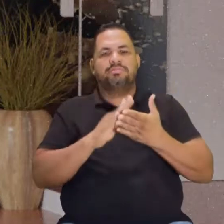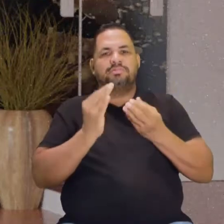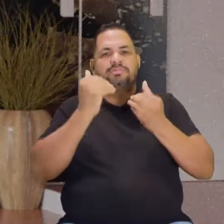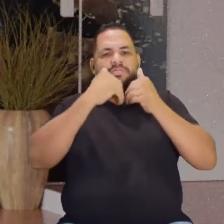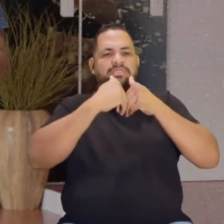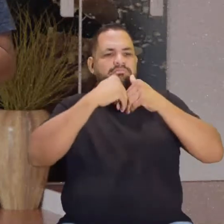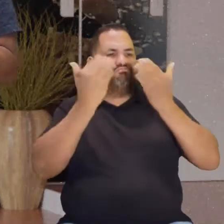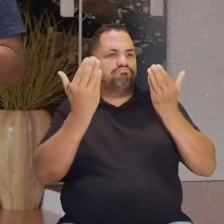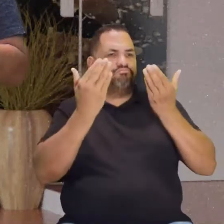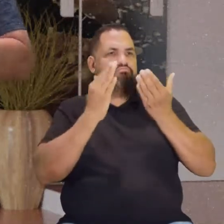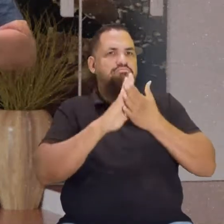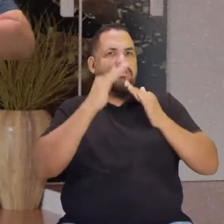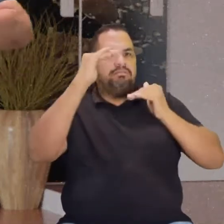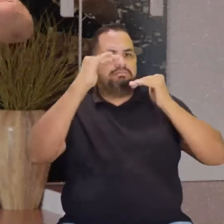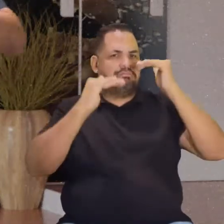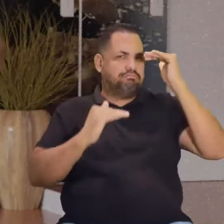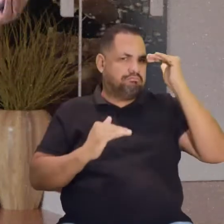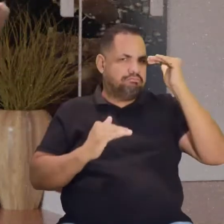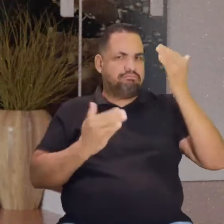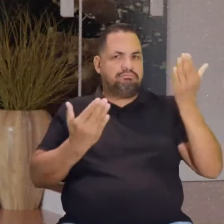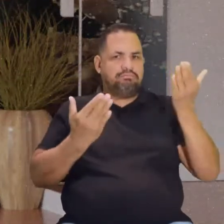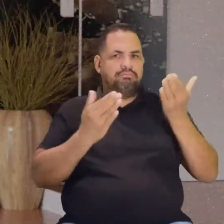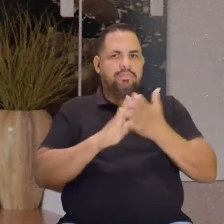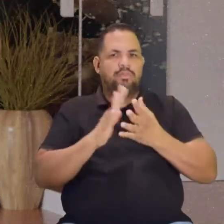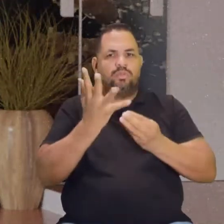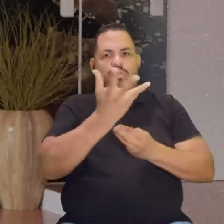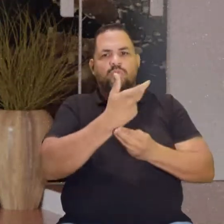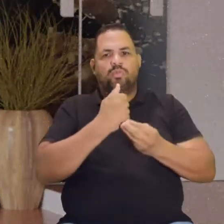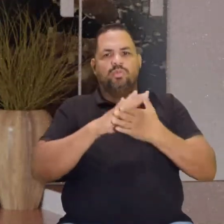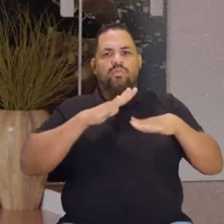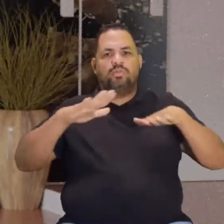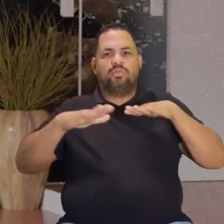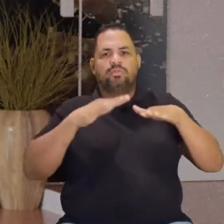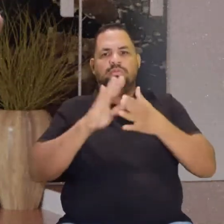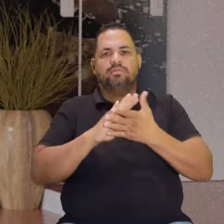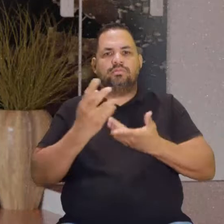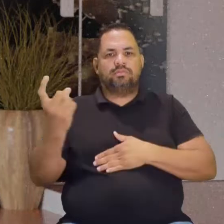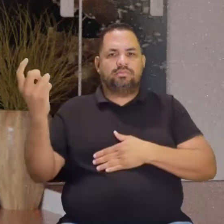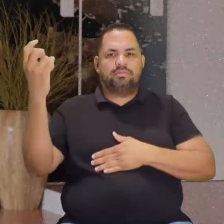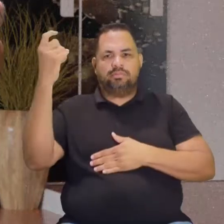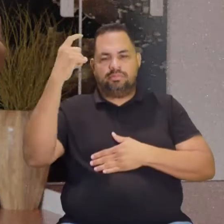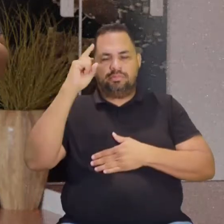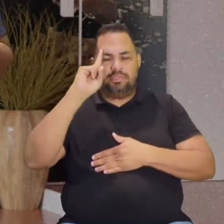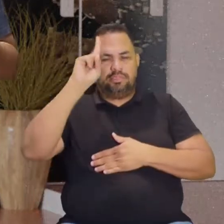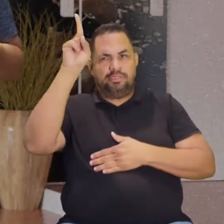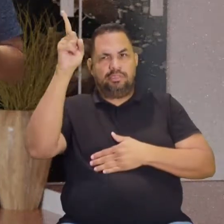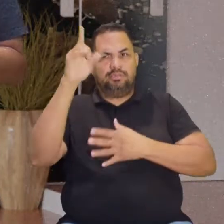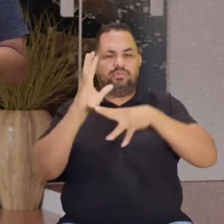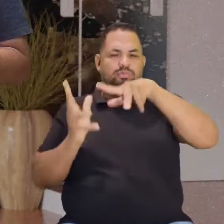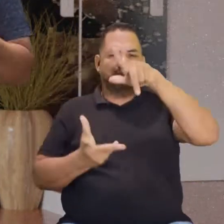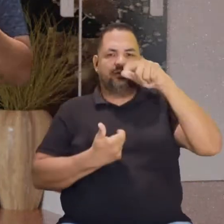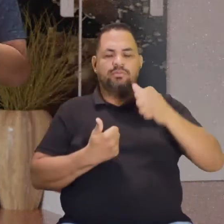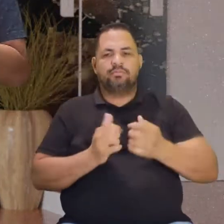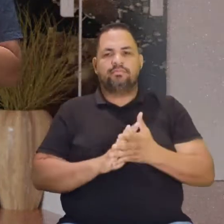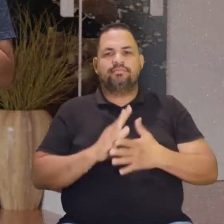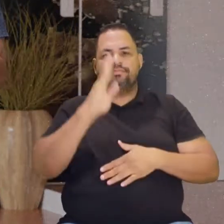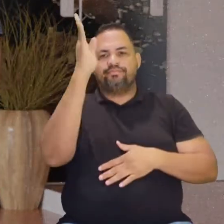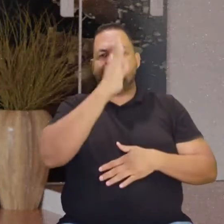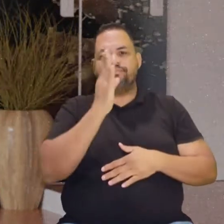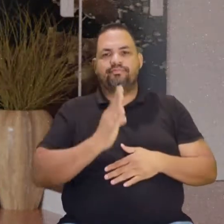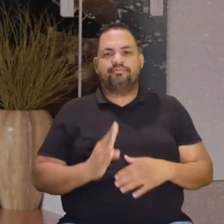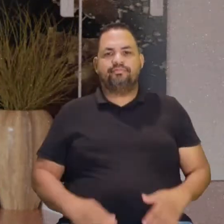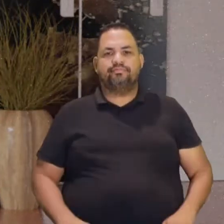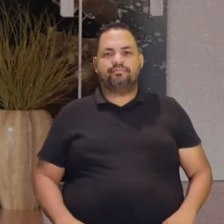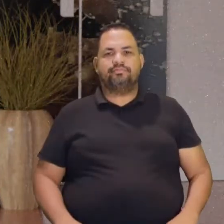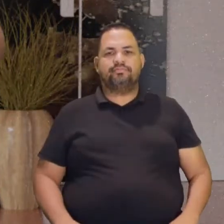descompasso com a arte, com os movimentos intelectuais do mundo como um todo, né? Então, o Brasil